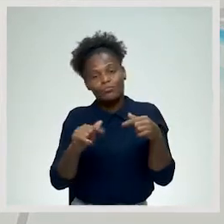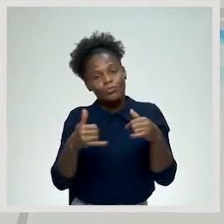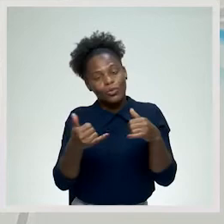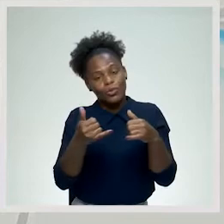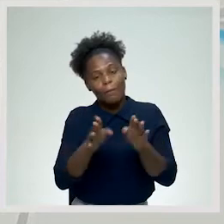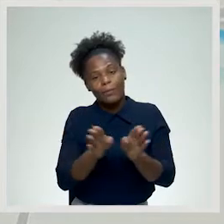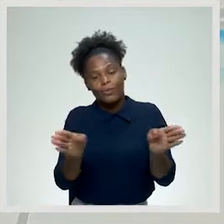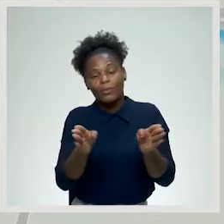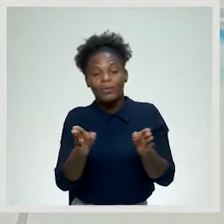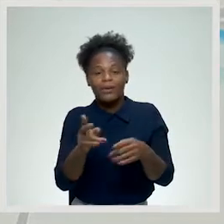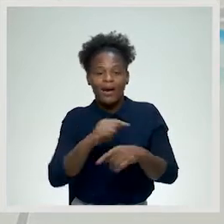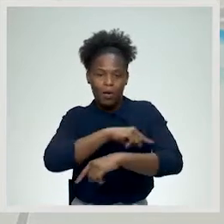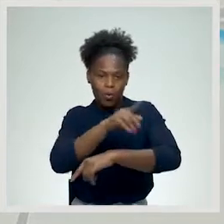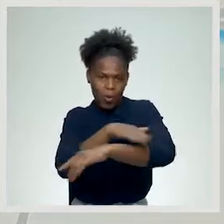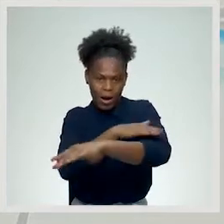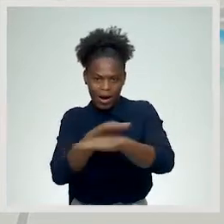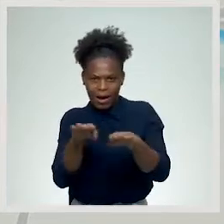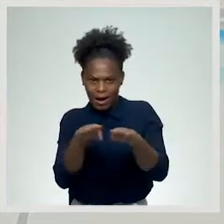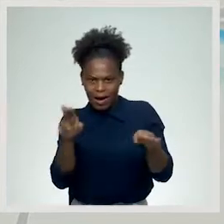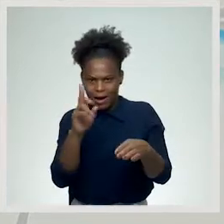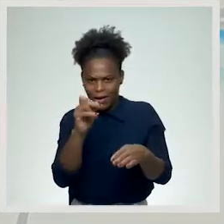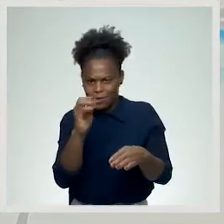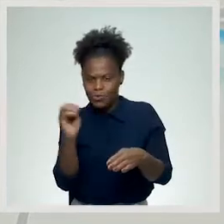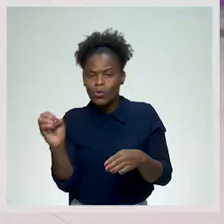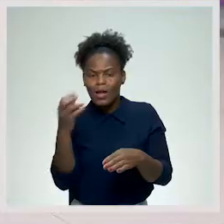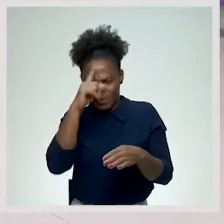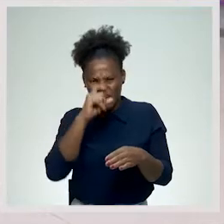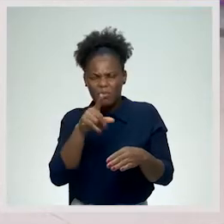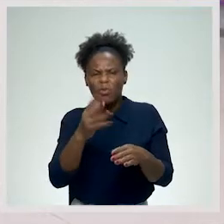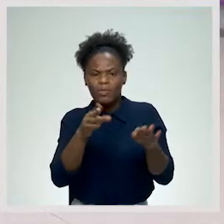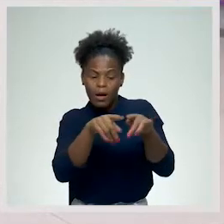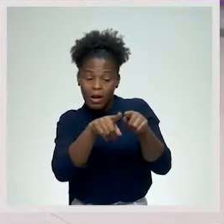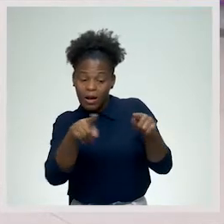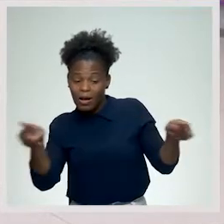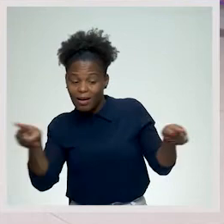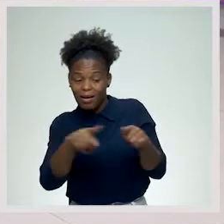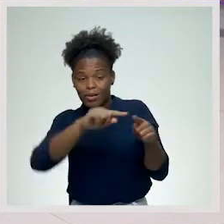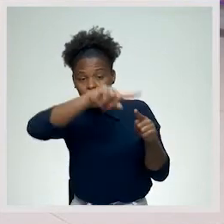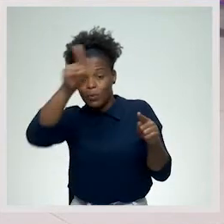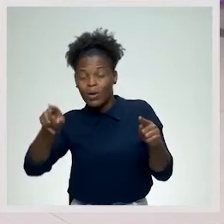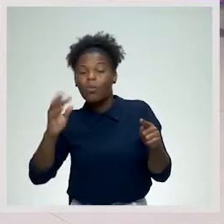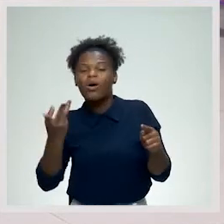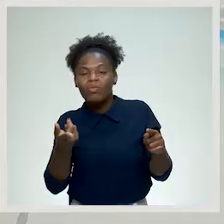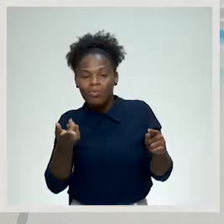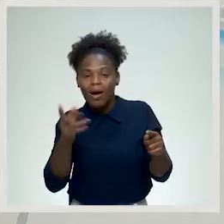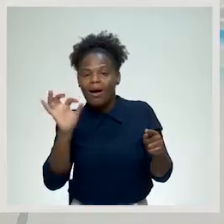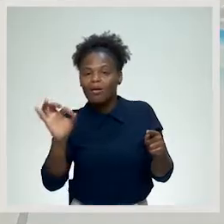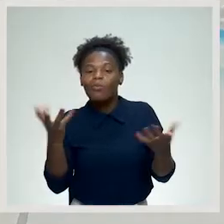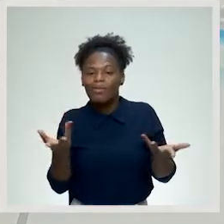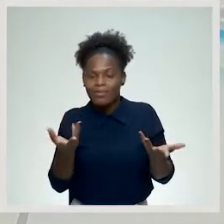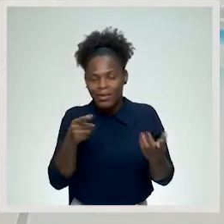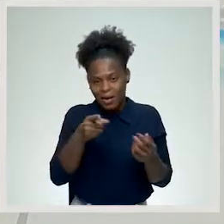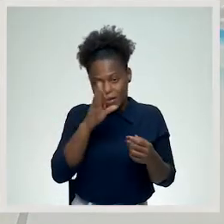de um ângulo raso. Lembrar quanto é que mede um ângulo raso? Metade do ângulo raso, chegamos a esse ângulo. Ora,